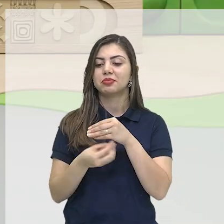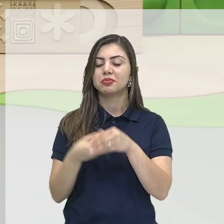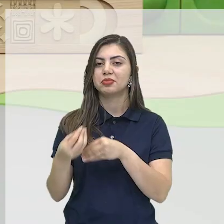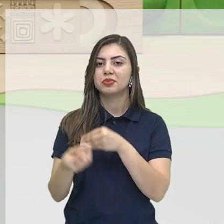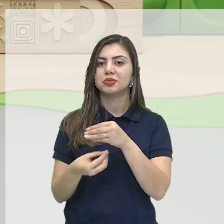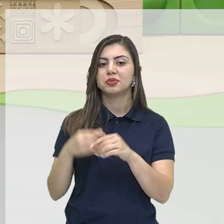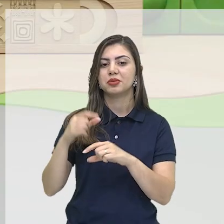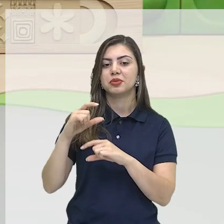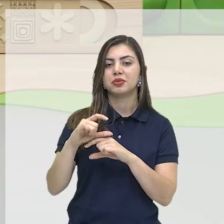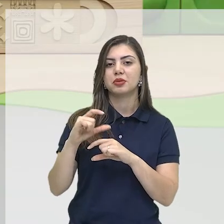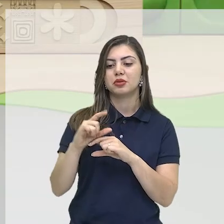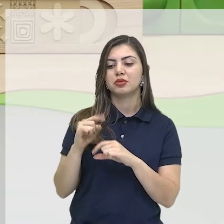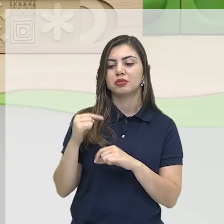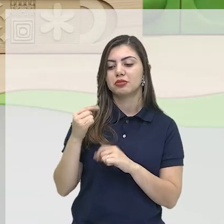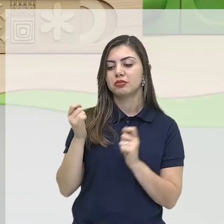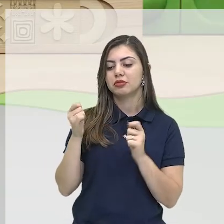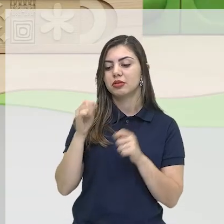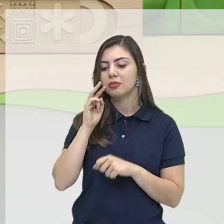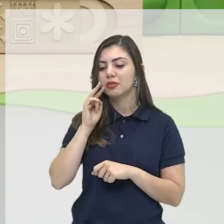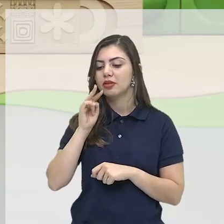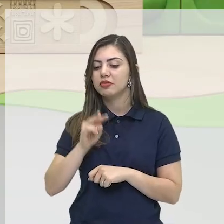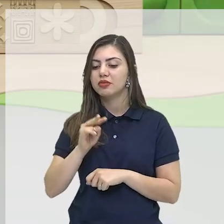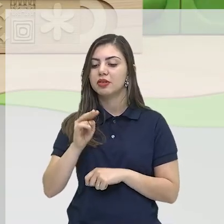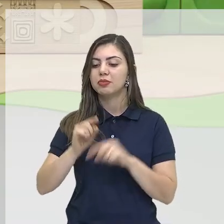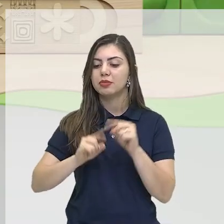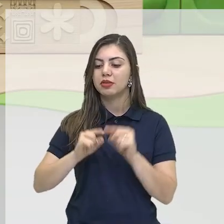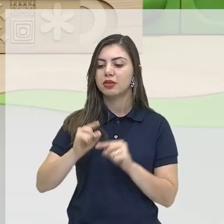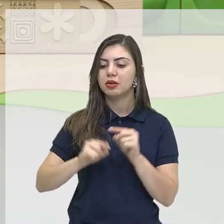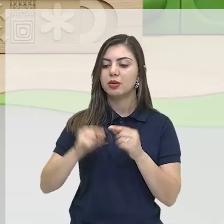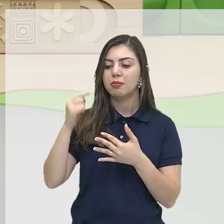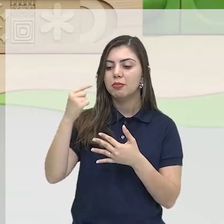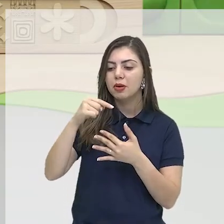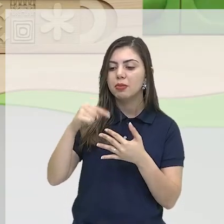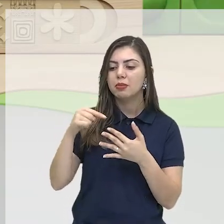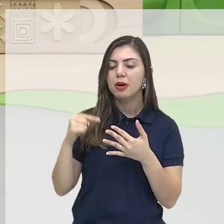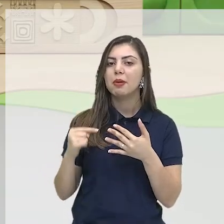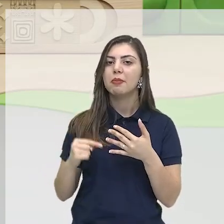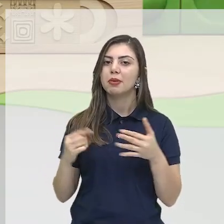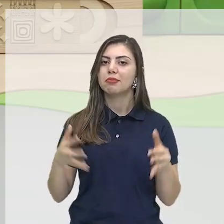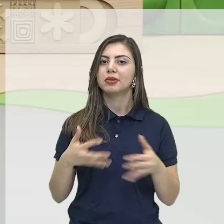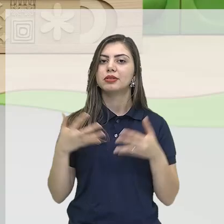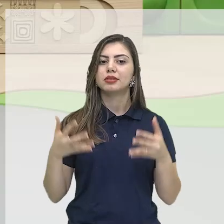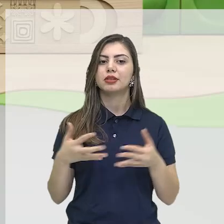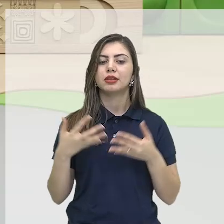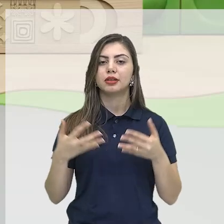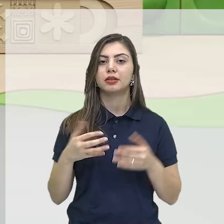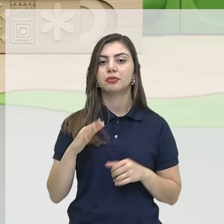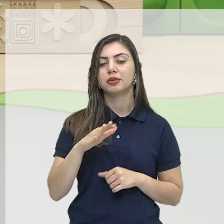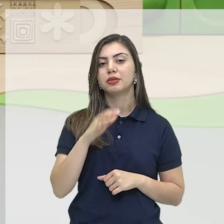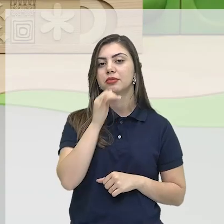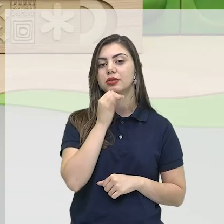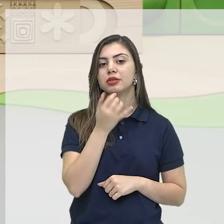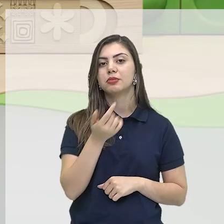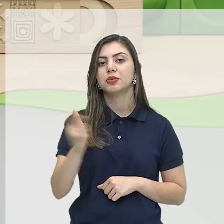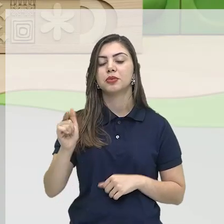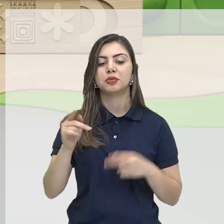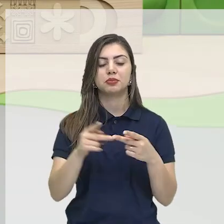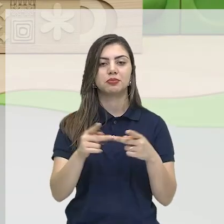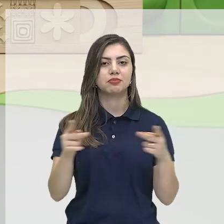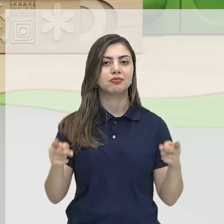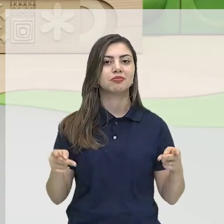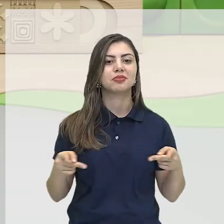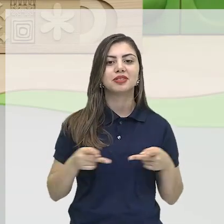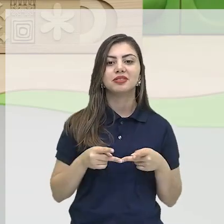os diferentes ingredientes que fazem parte da salada. Além da salada, nós temos a pizza. Isso mesmo, a pizza também é uma